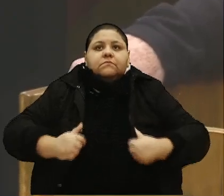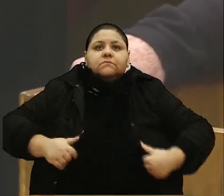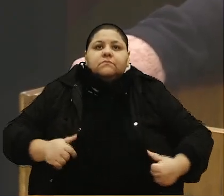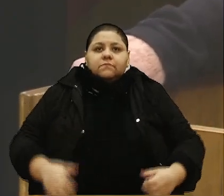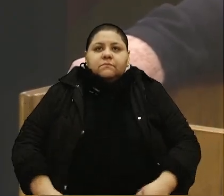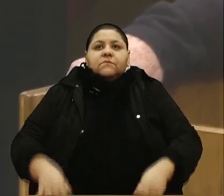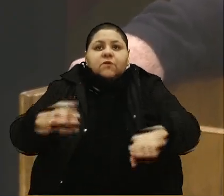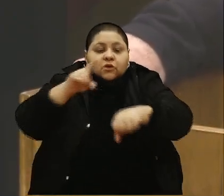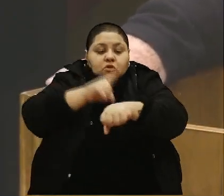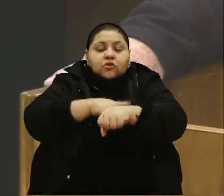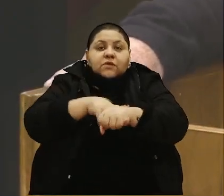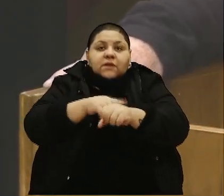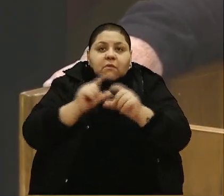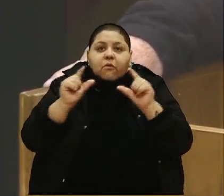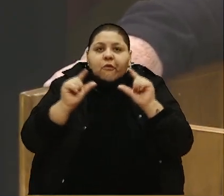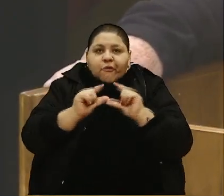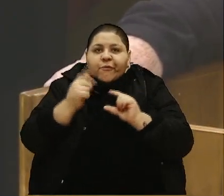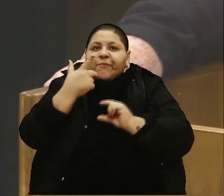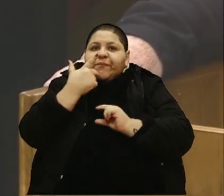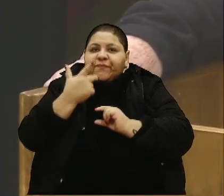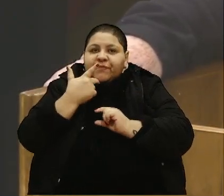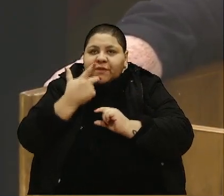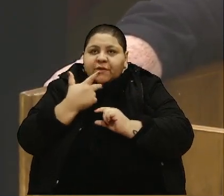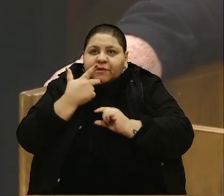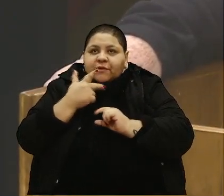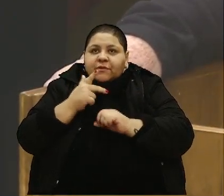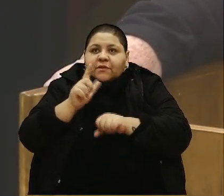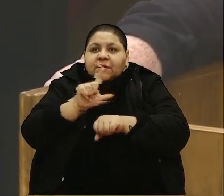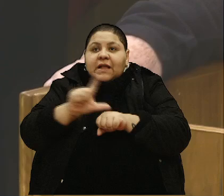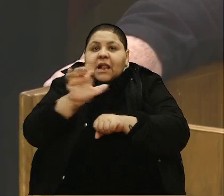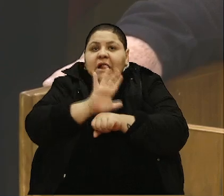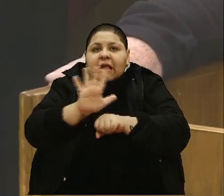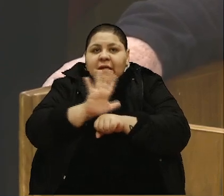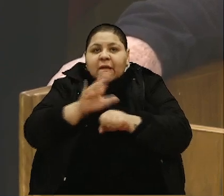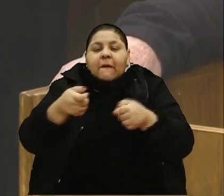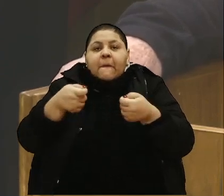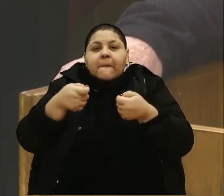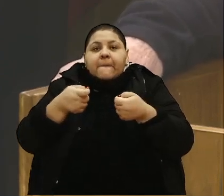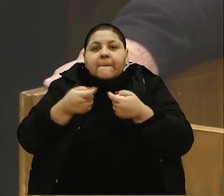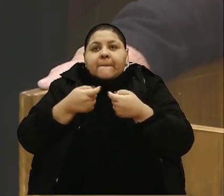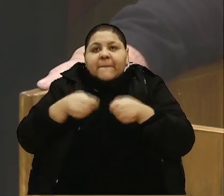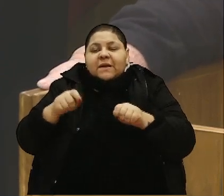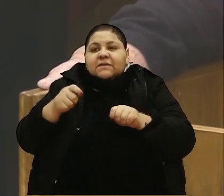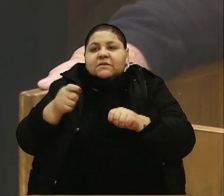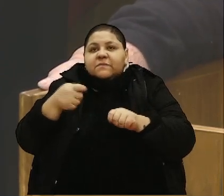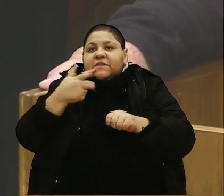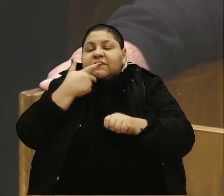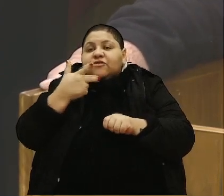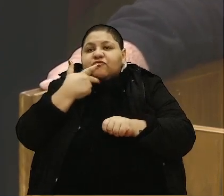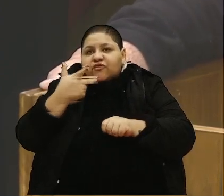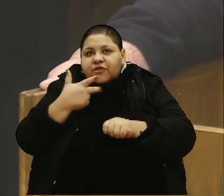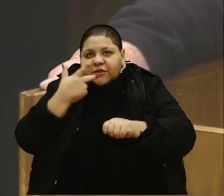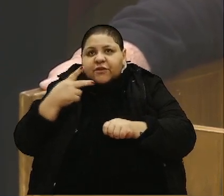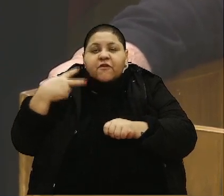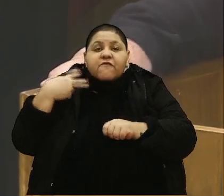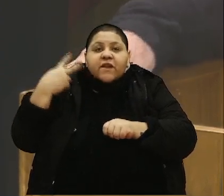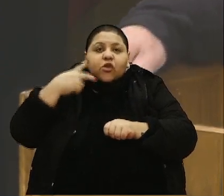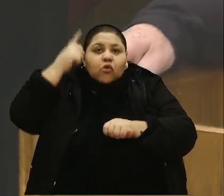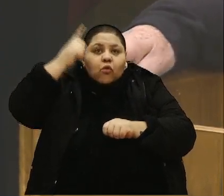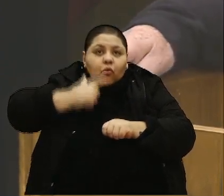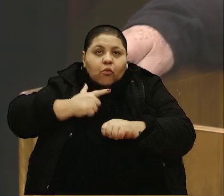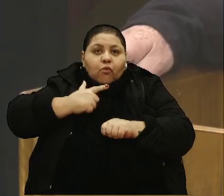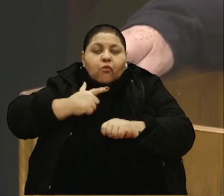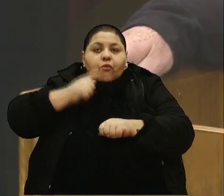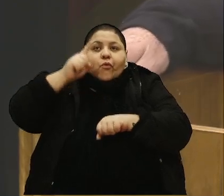O tempo foi curto, tratando da questão do Maia Bosco, mas não posso me furtar de também fazer um comentário, vereador Lucas, sobre